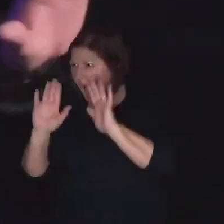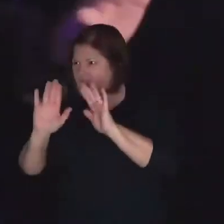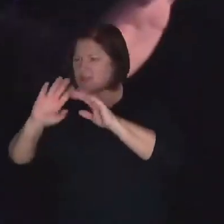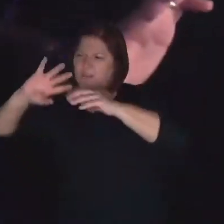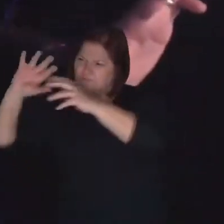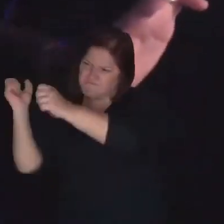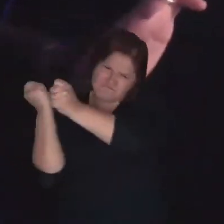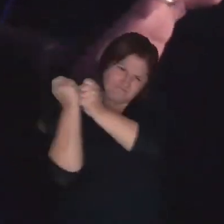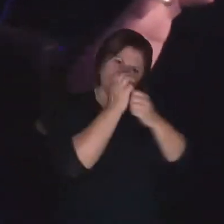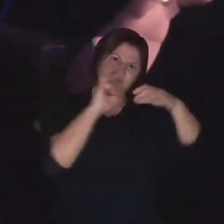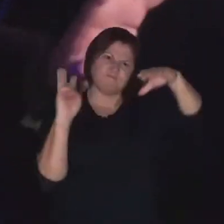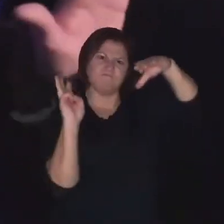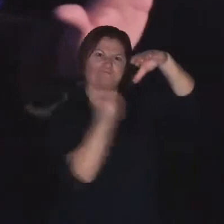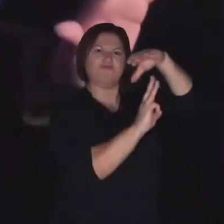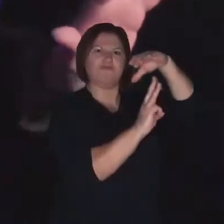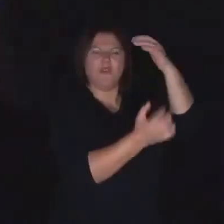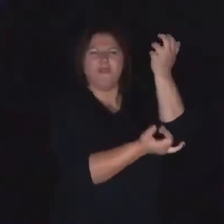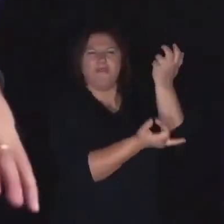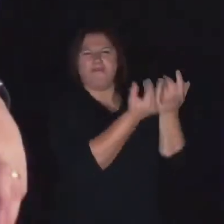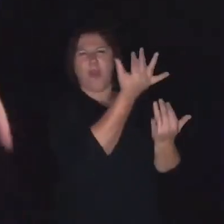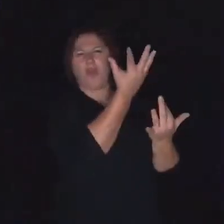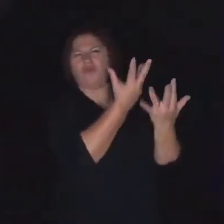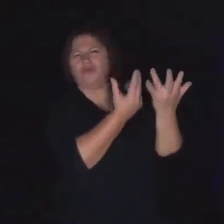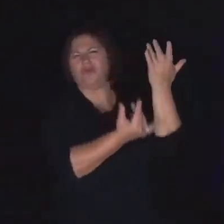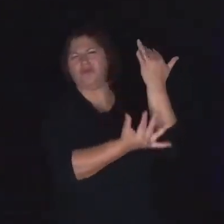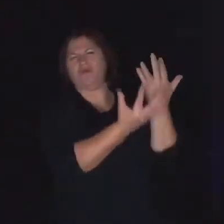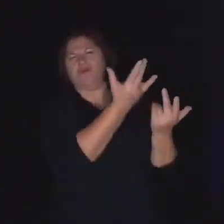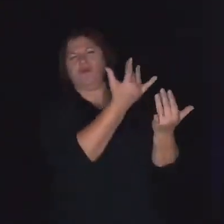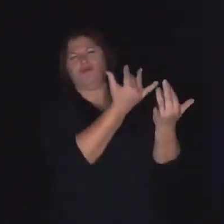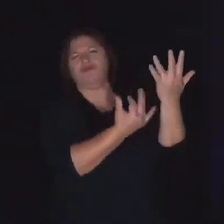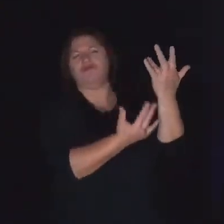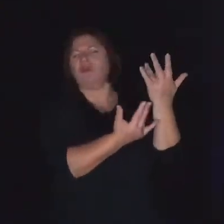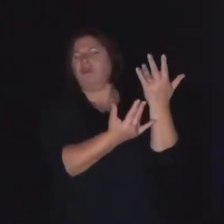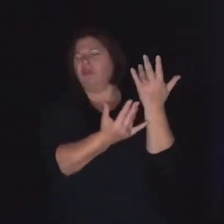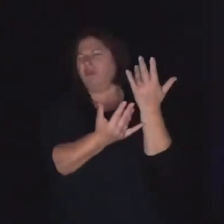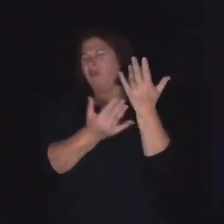livre. Pode tirar teu cavalinho da chuva. Está tudo certo. Pode matar. Porque a gente está em lugares altos.